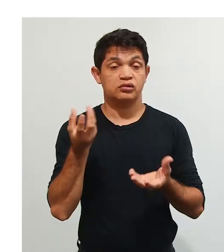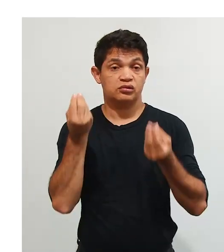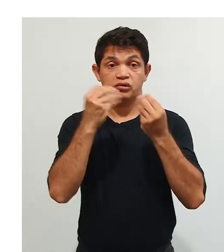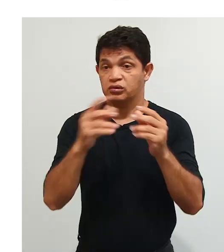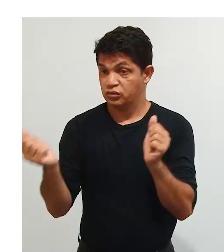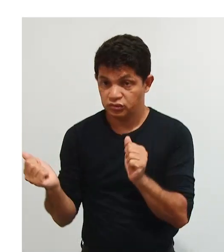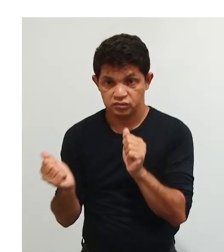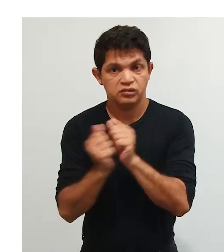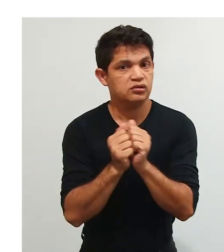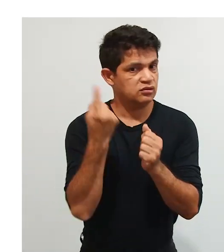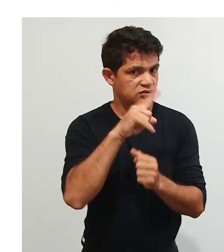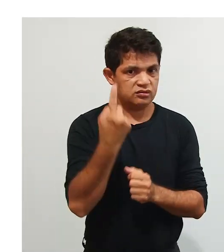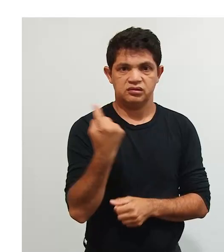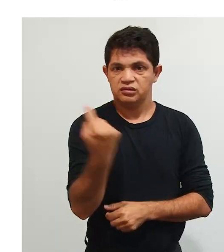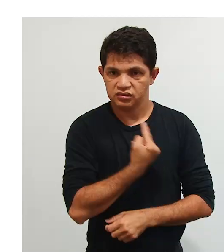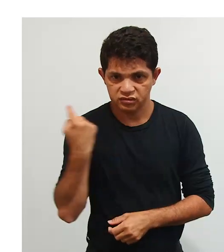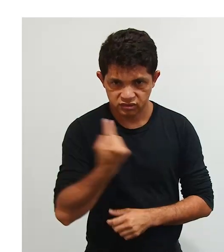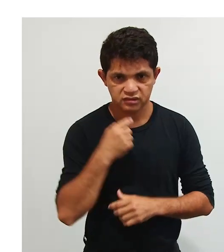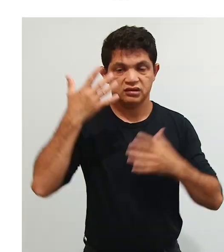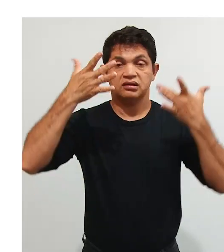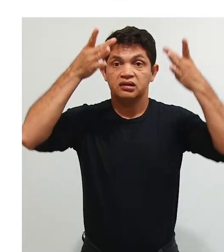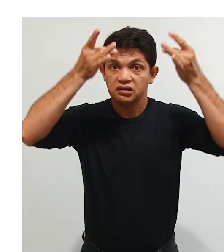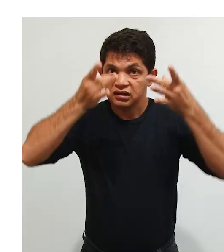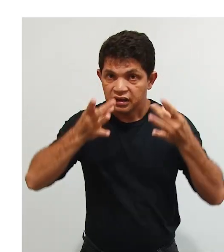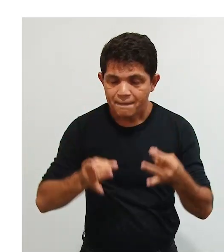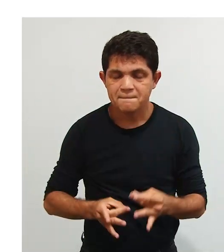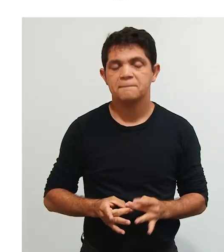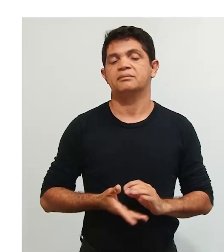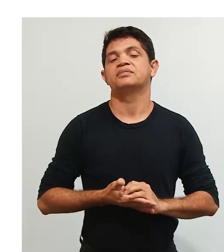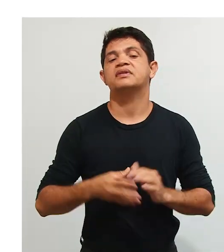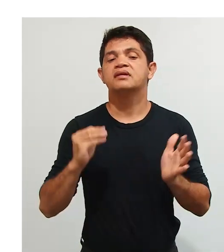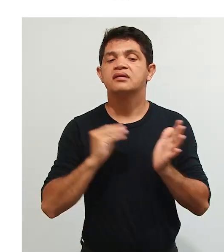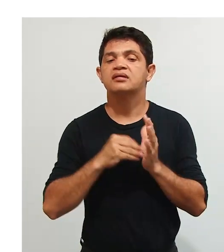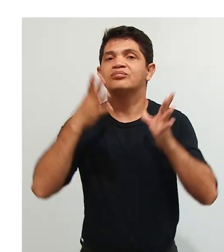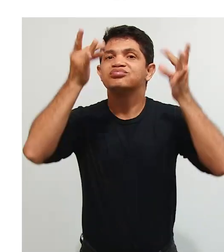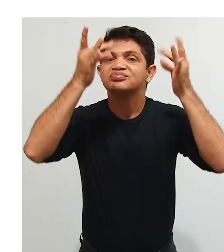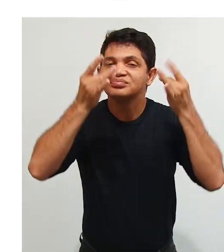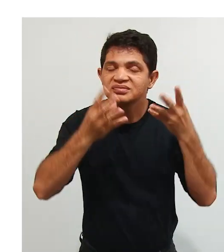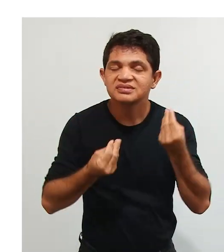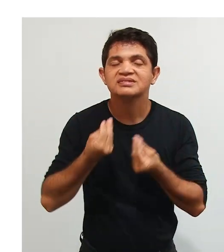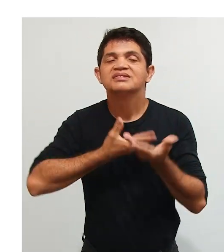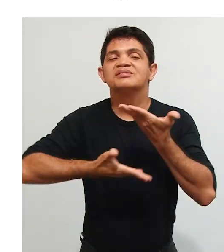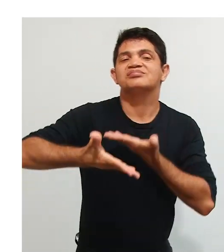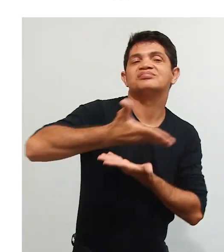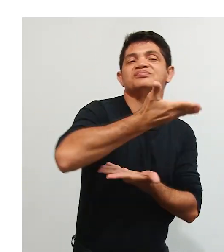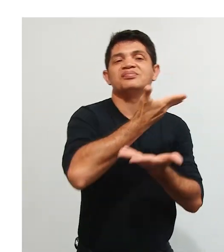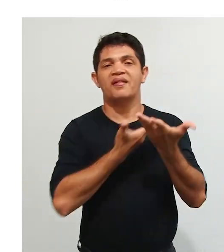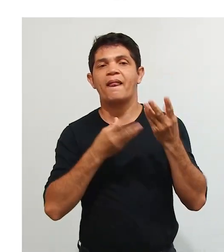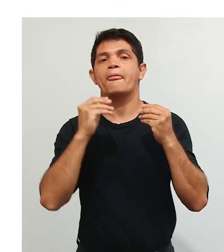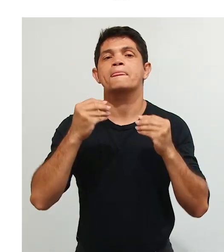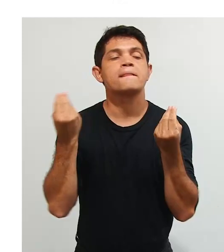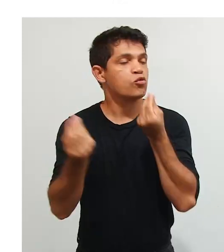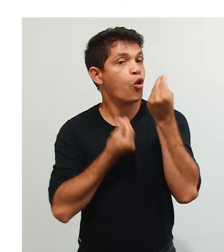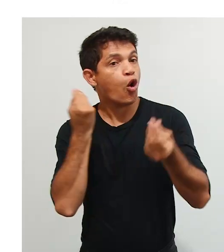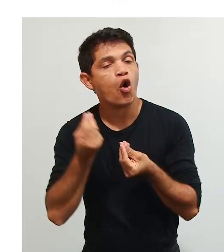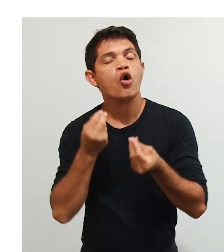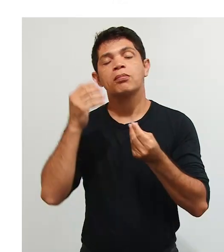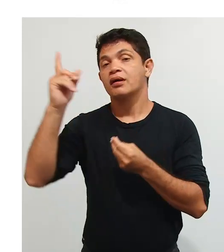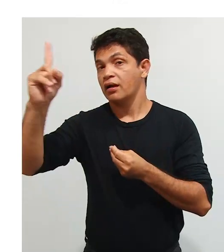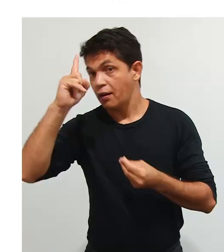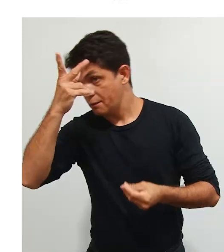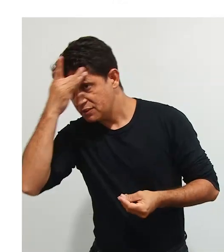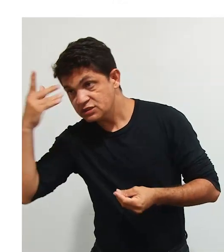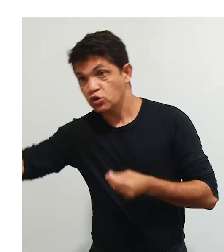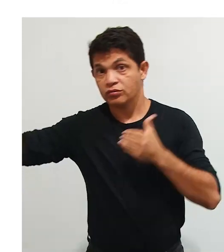não existe óbvio, gente, as coisas têm que ser explicadas, né? Às vezes chega uma pessoa nova, um servidor